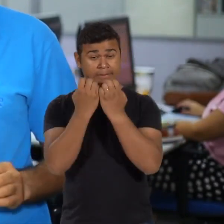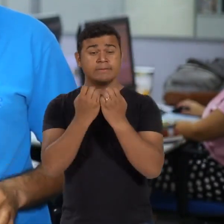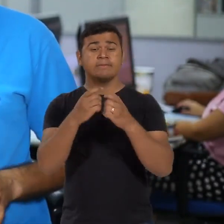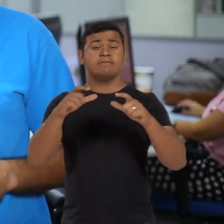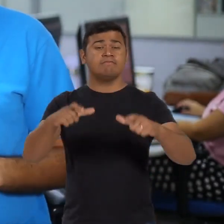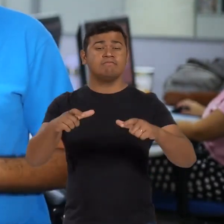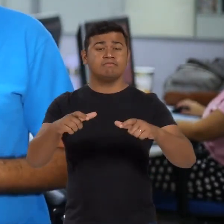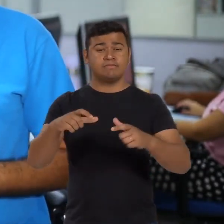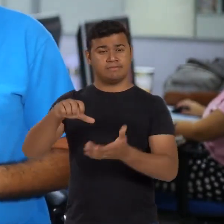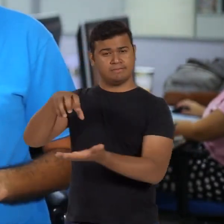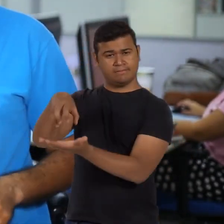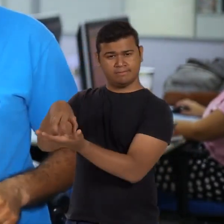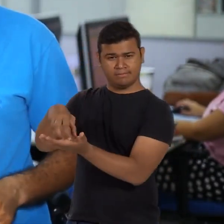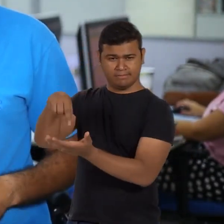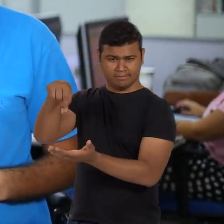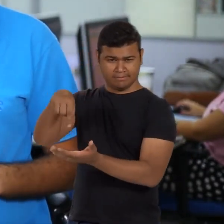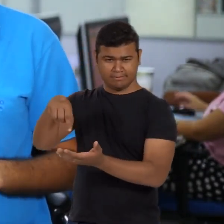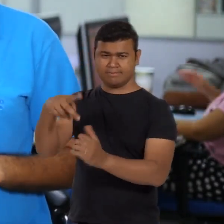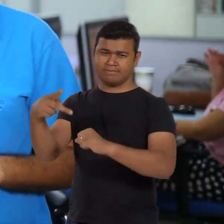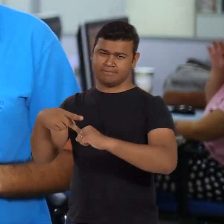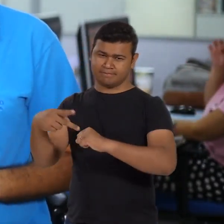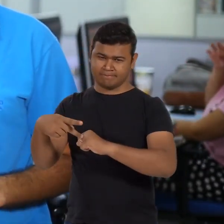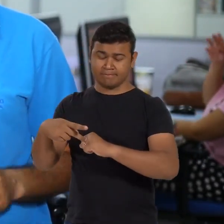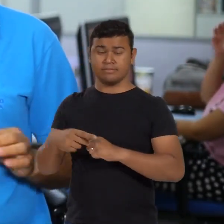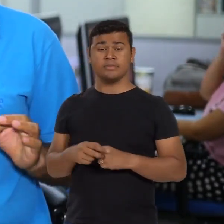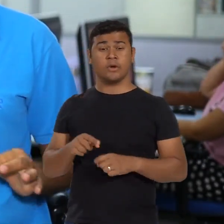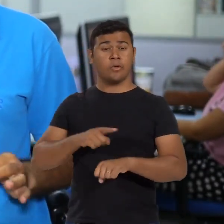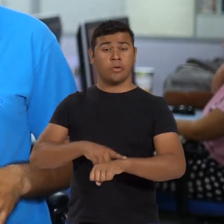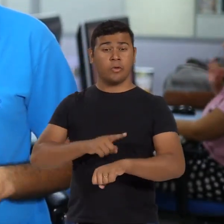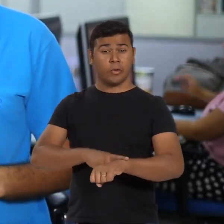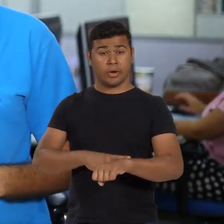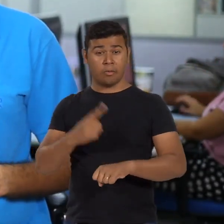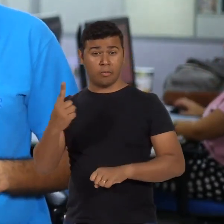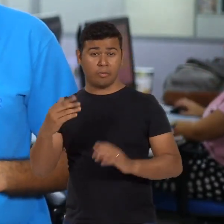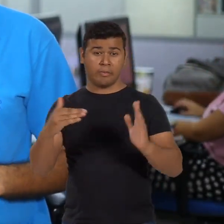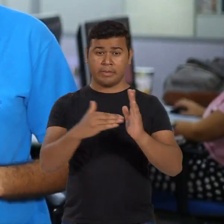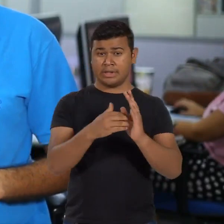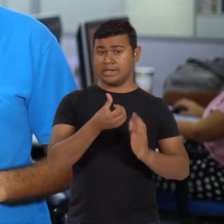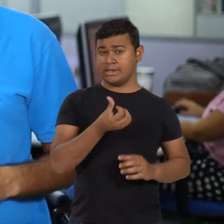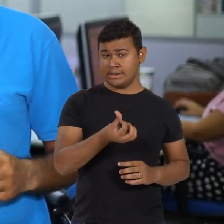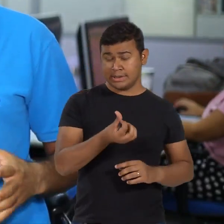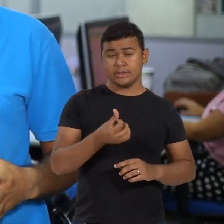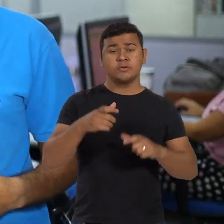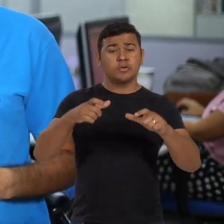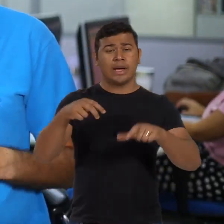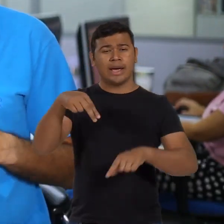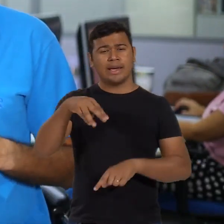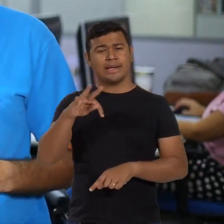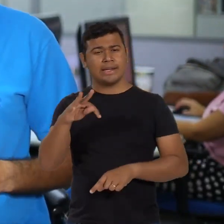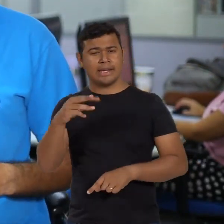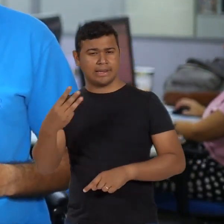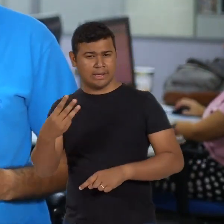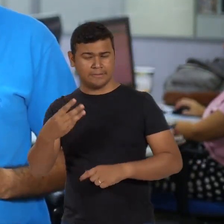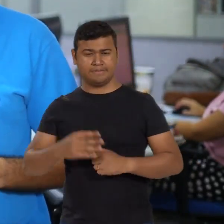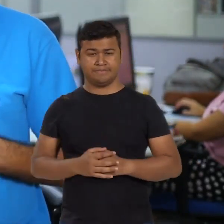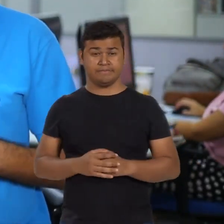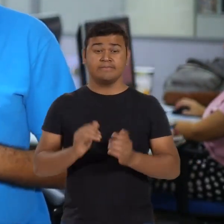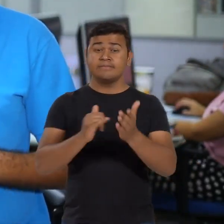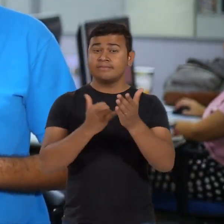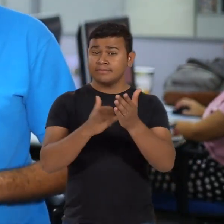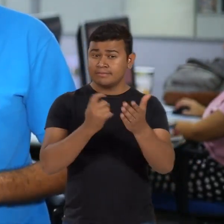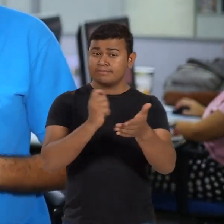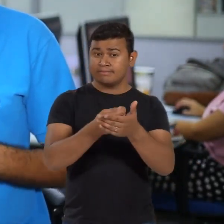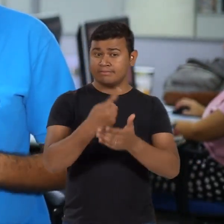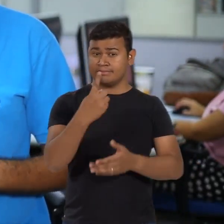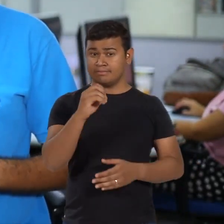sala 3 do núcleo temático no campus sede em petrolina de uma a fez da tarde a inscrição custa 10 reais mais